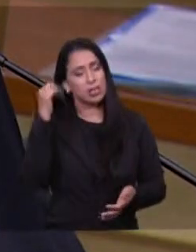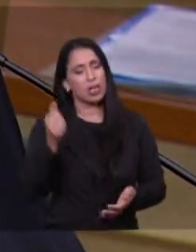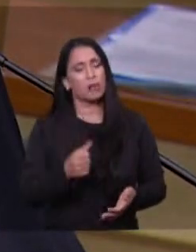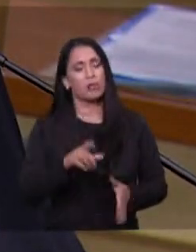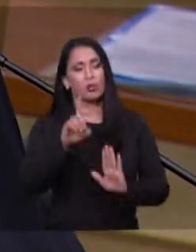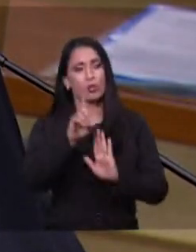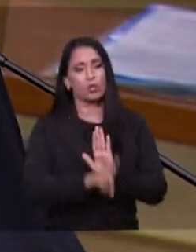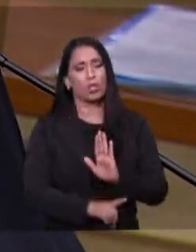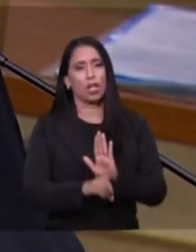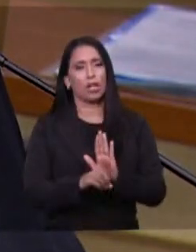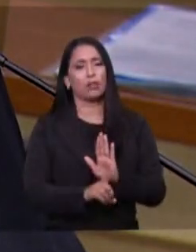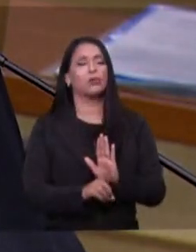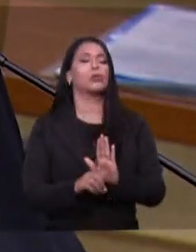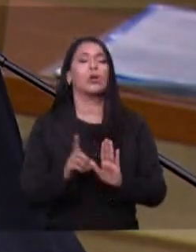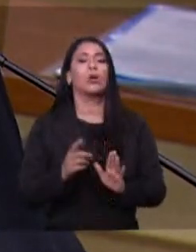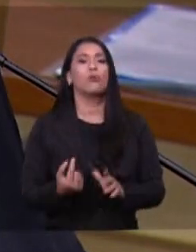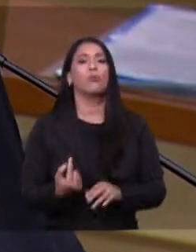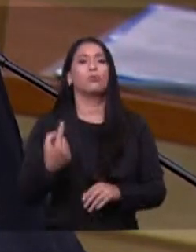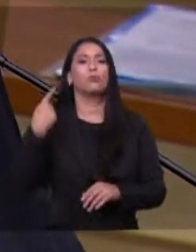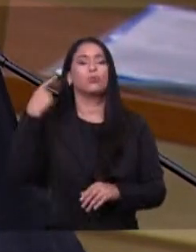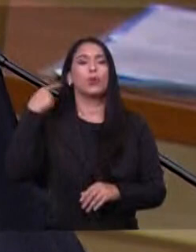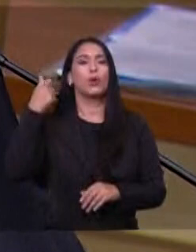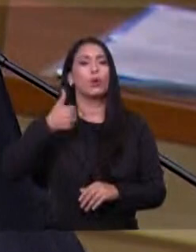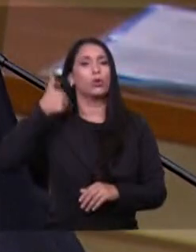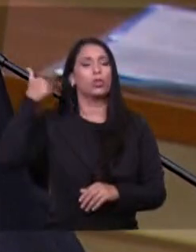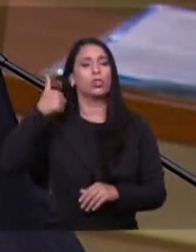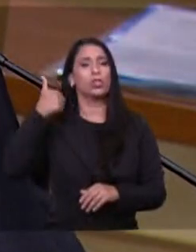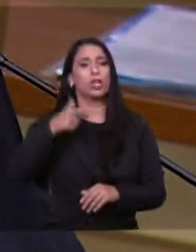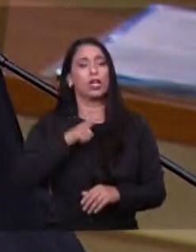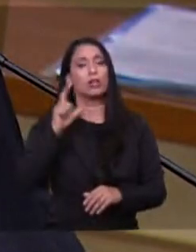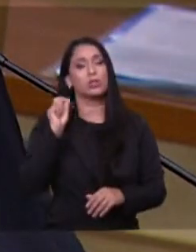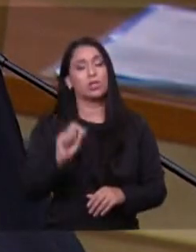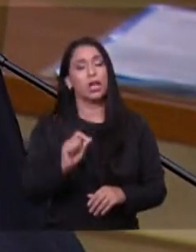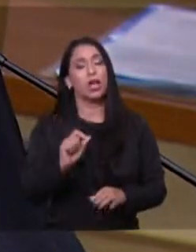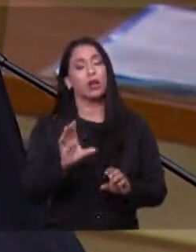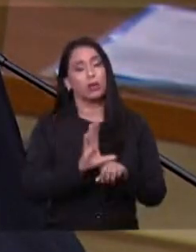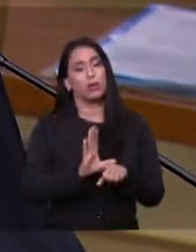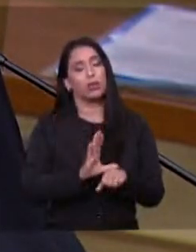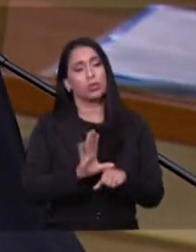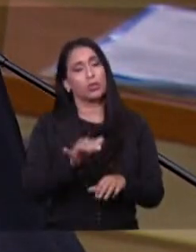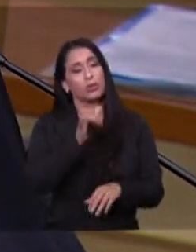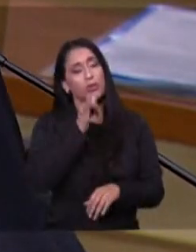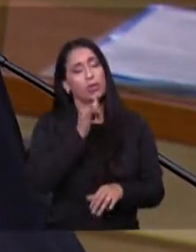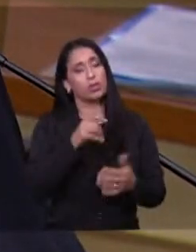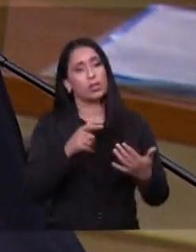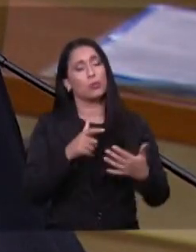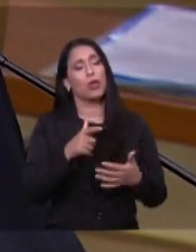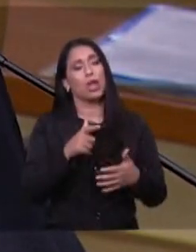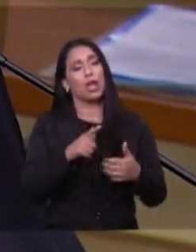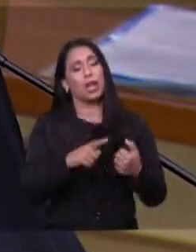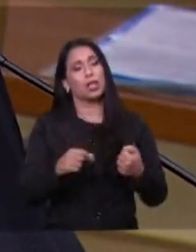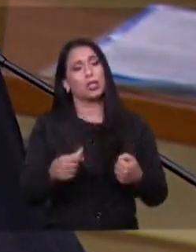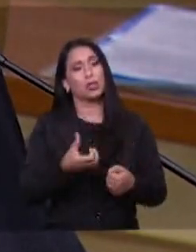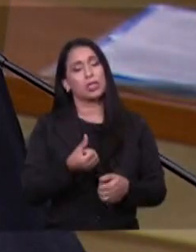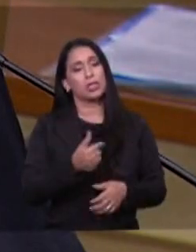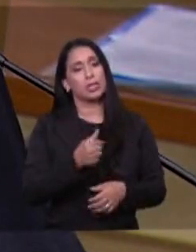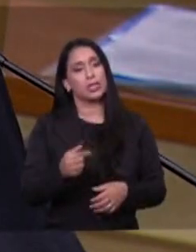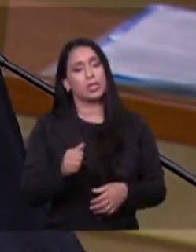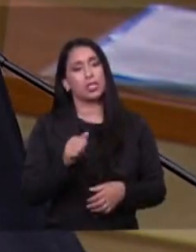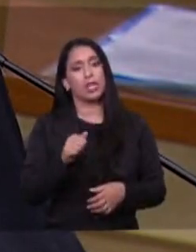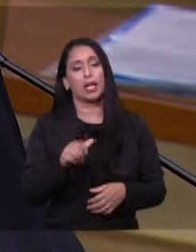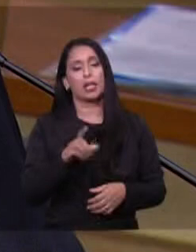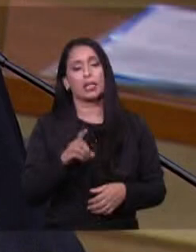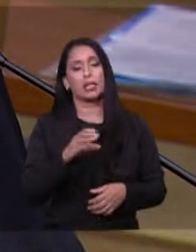as terras tradicionalmente ocupadas por eles, e é a própria Constituição que dá o exemplo, no artigo 67 do ADCT, ao dizer que a